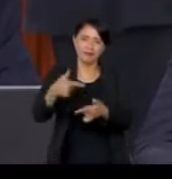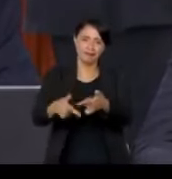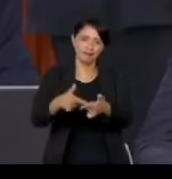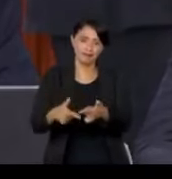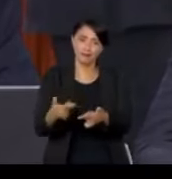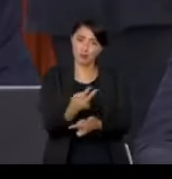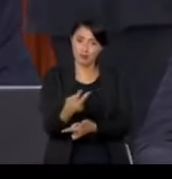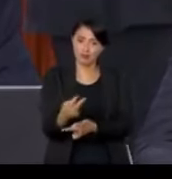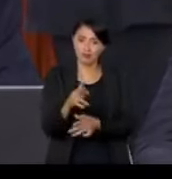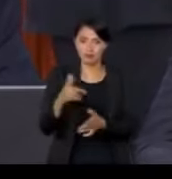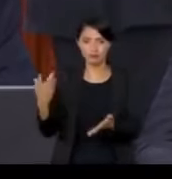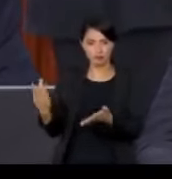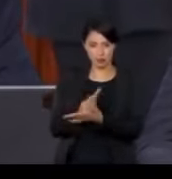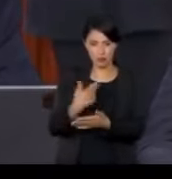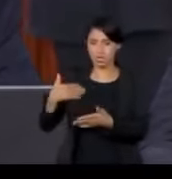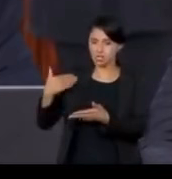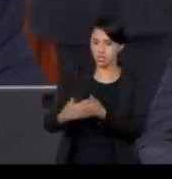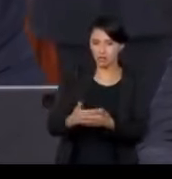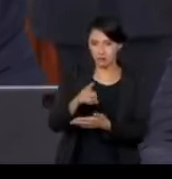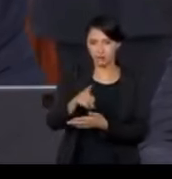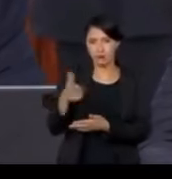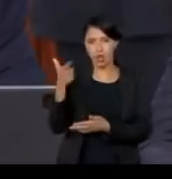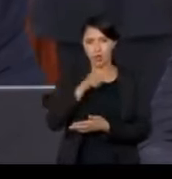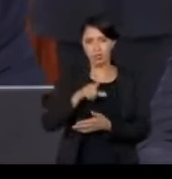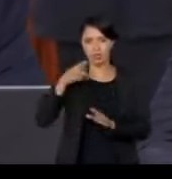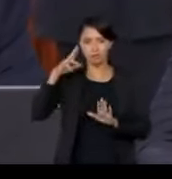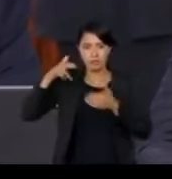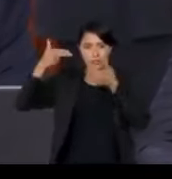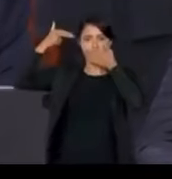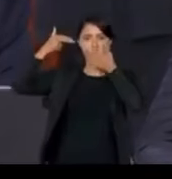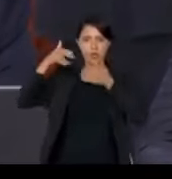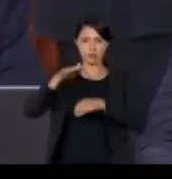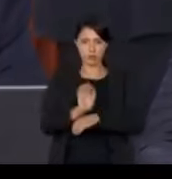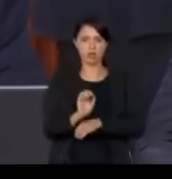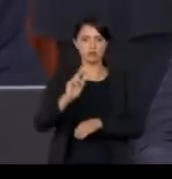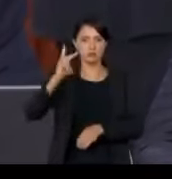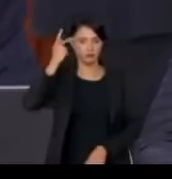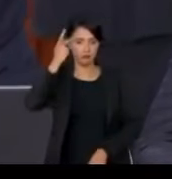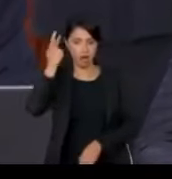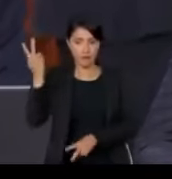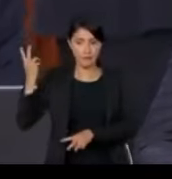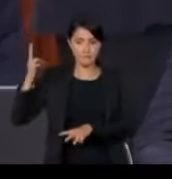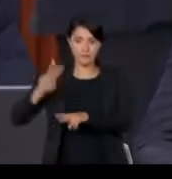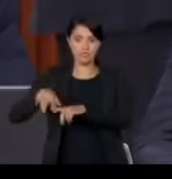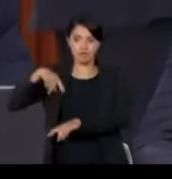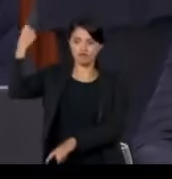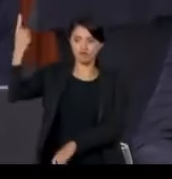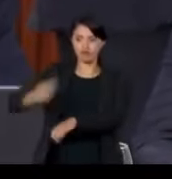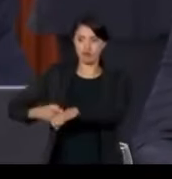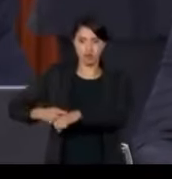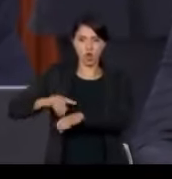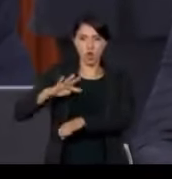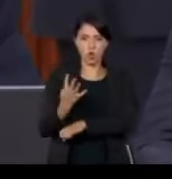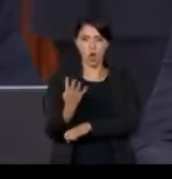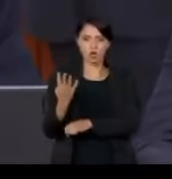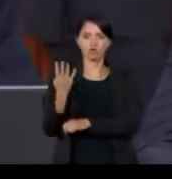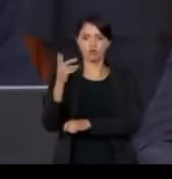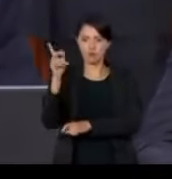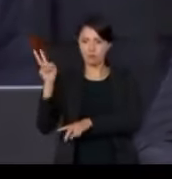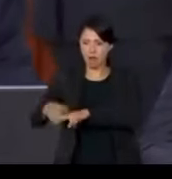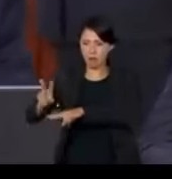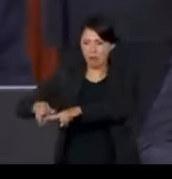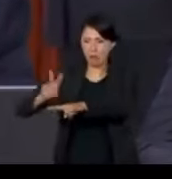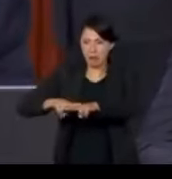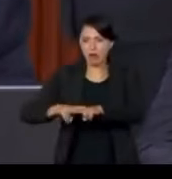aconteceu recentemente. Tivemos um caso de sequestro no estado de São Paulo, uma prisão praticamente em flagrante, 4 sequestradores presos,